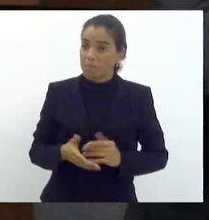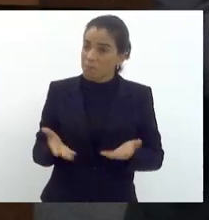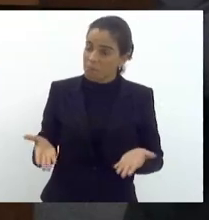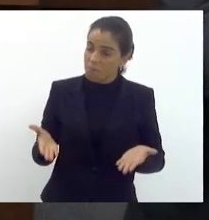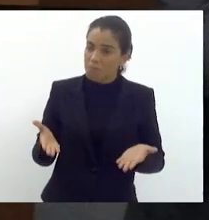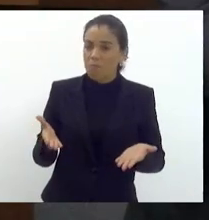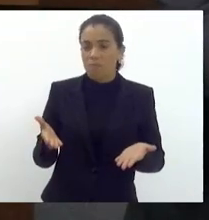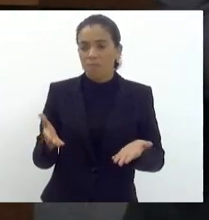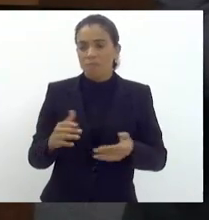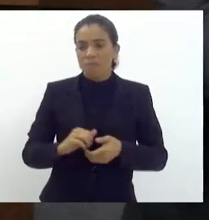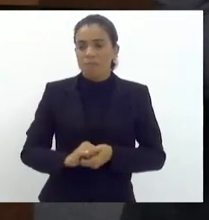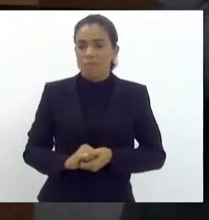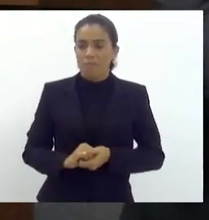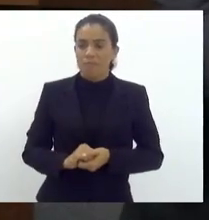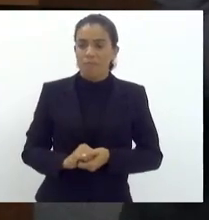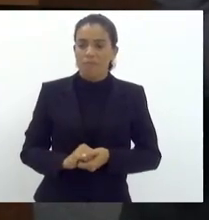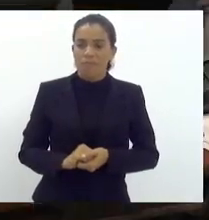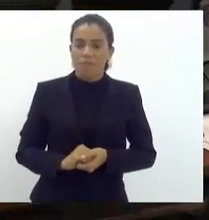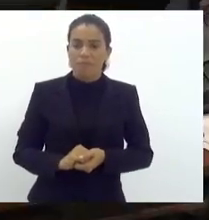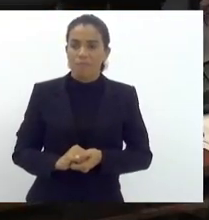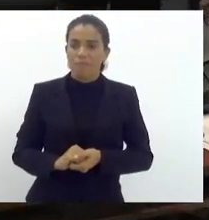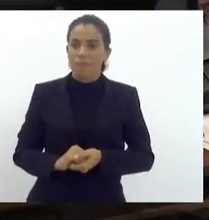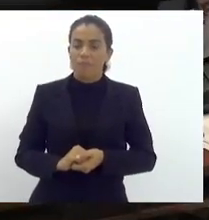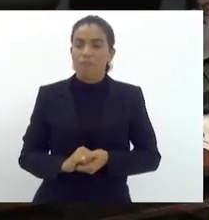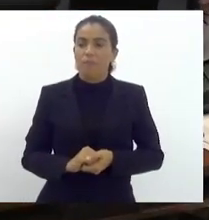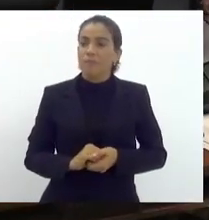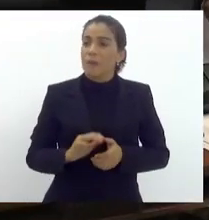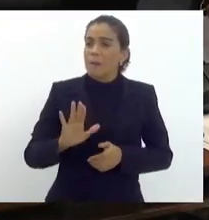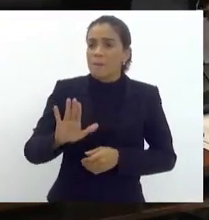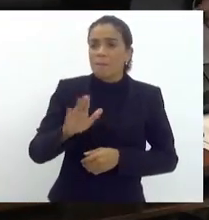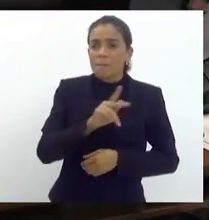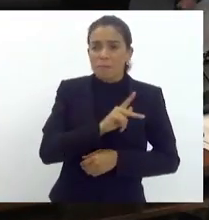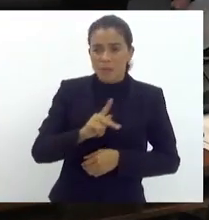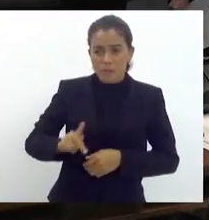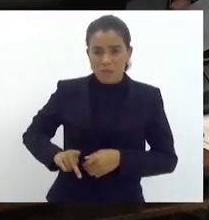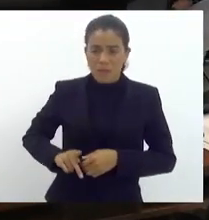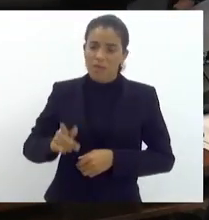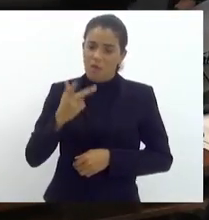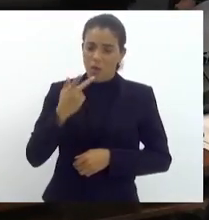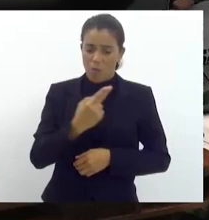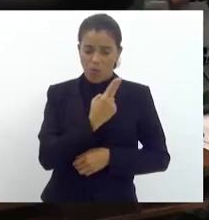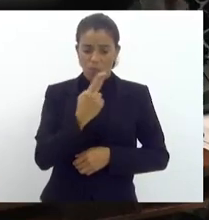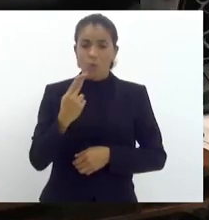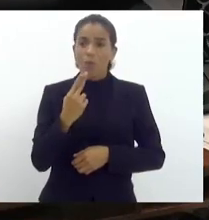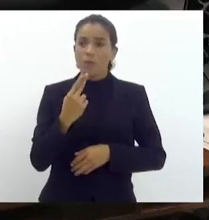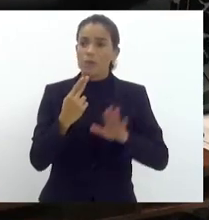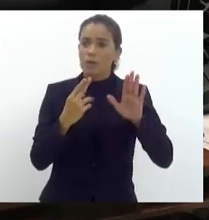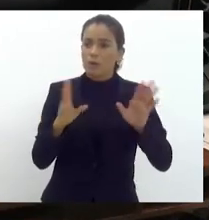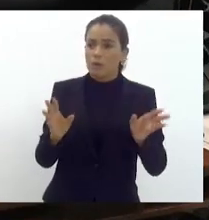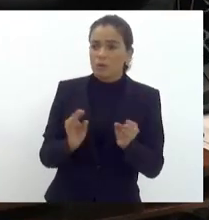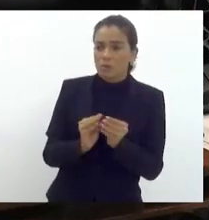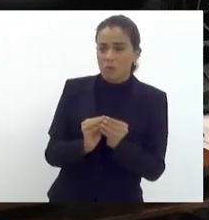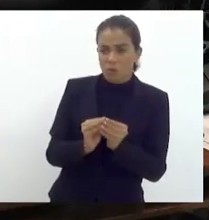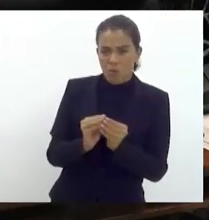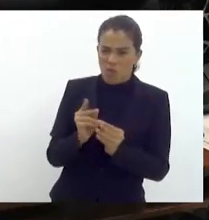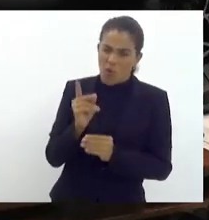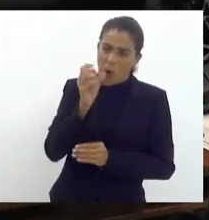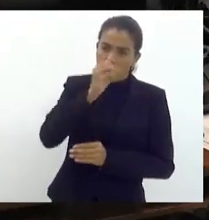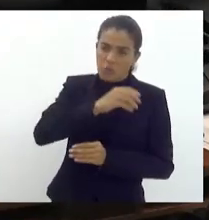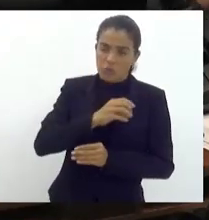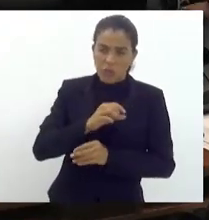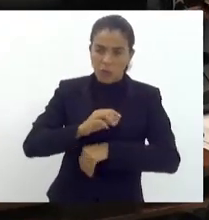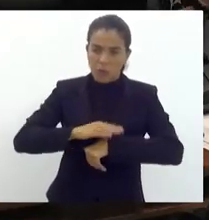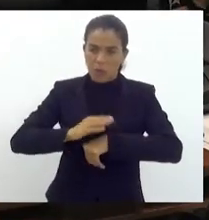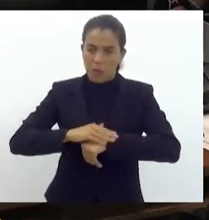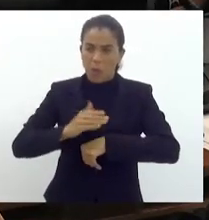diferente Claro eu só queria muito brevemente não abusando aqui do tempo até porque